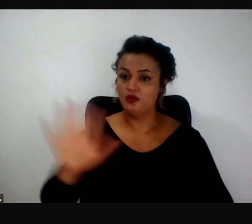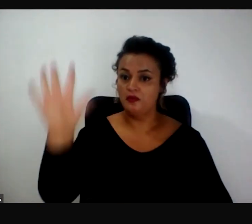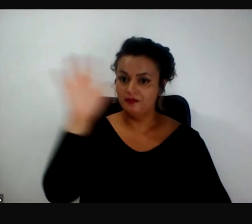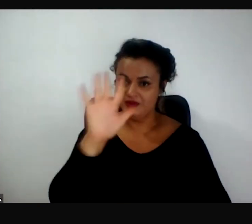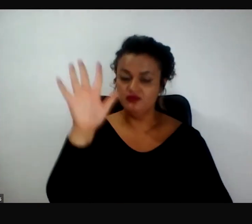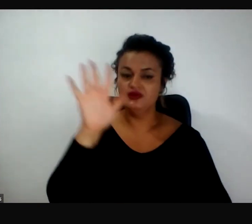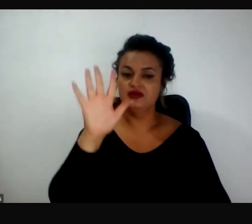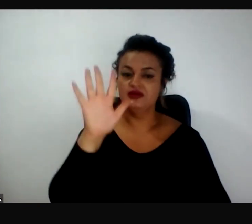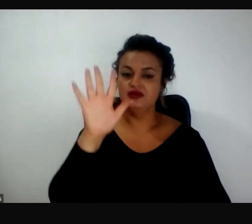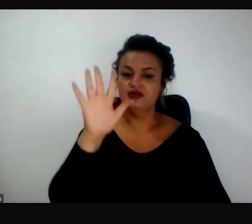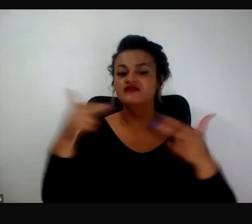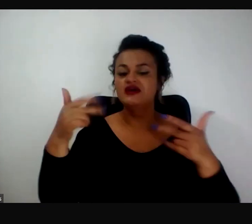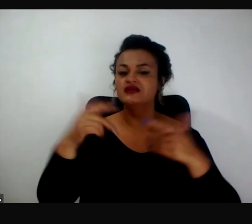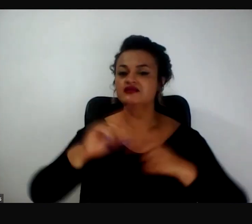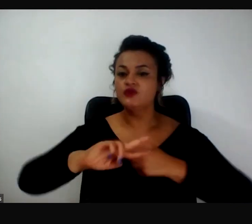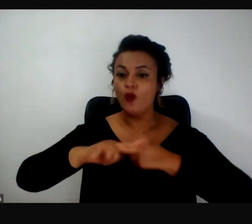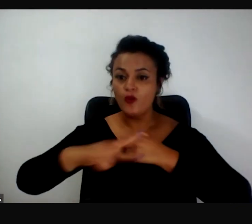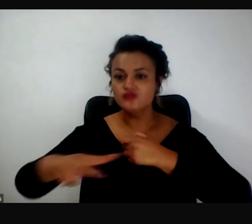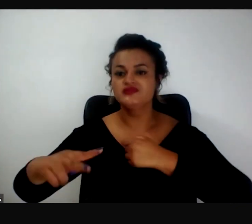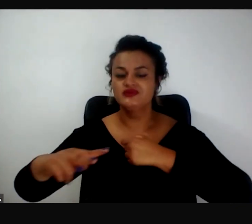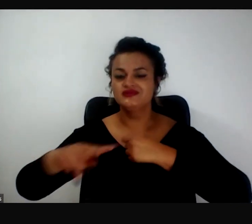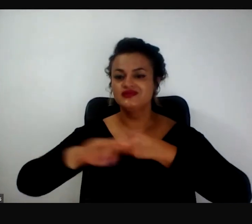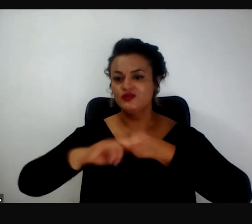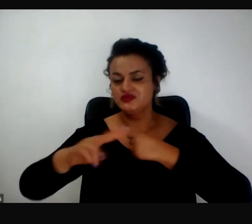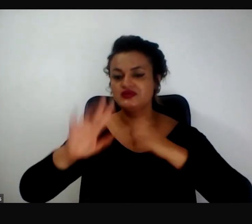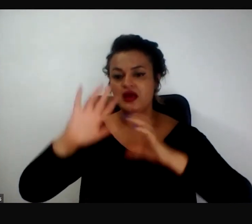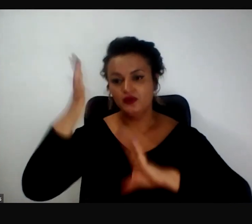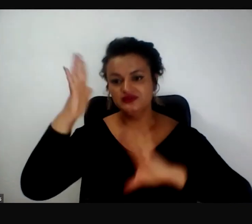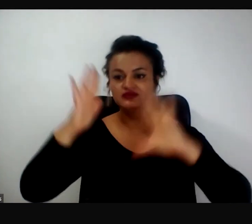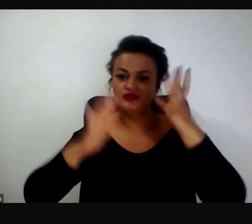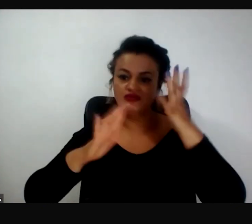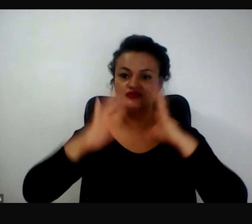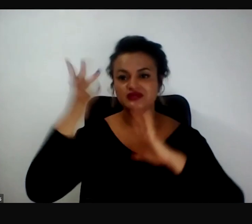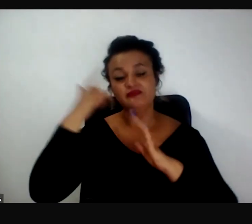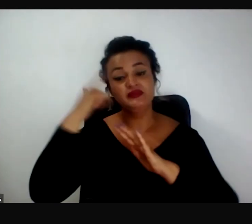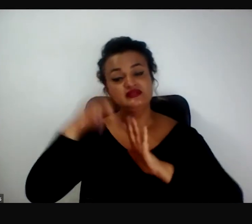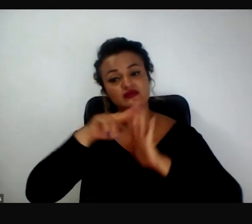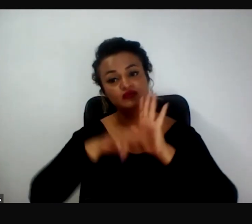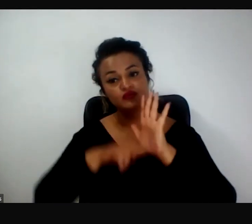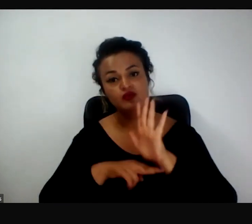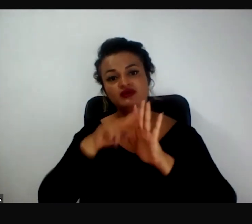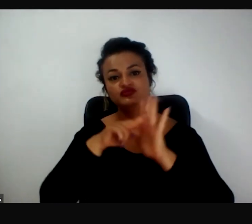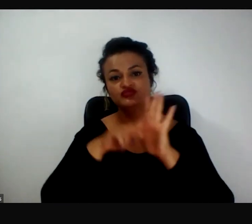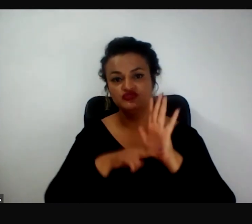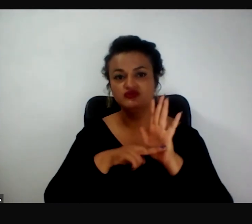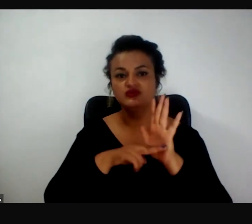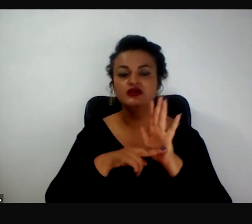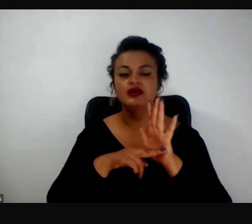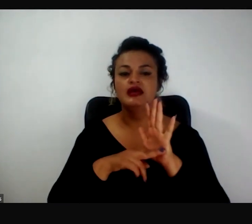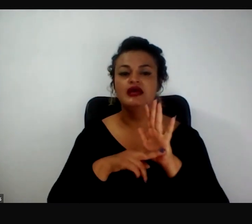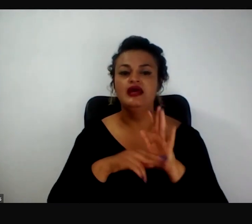diretas também no conjunto normativo